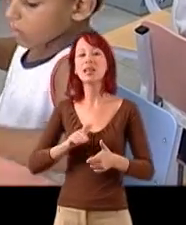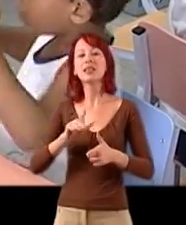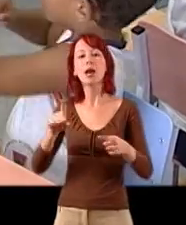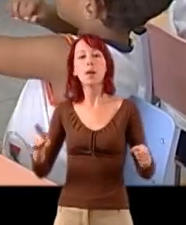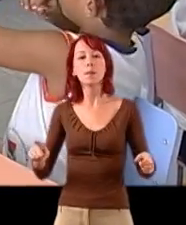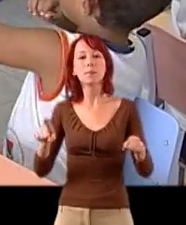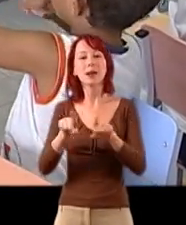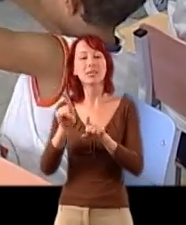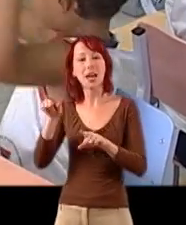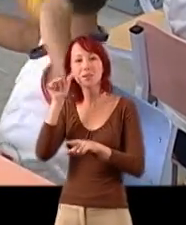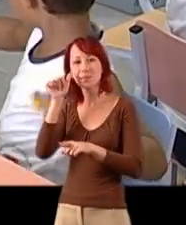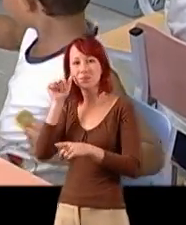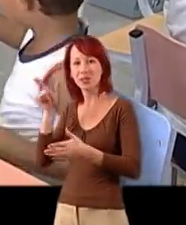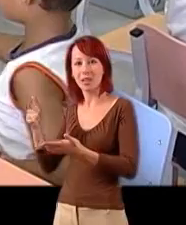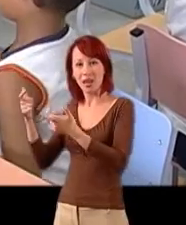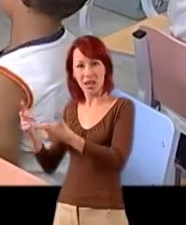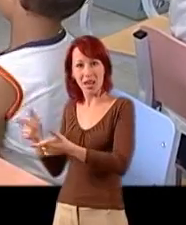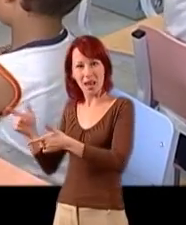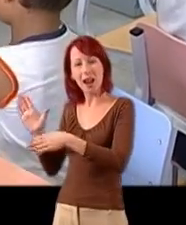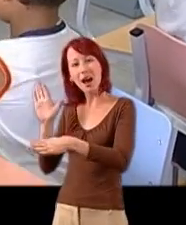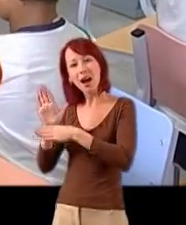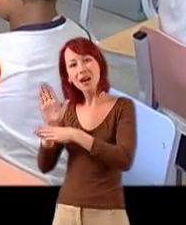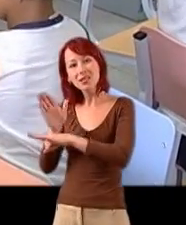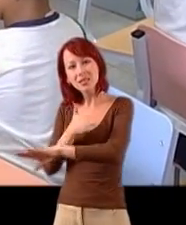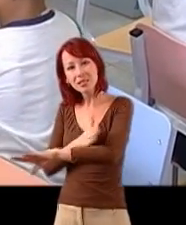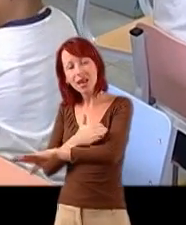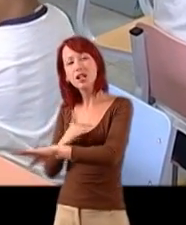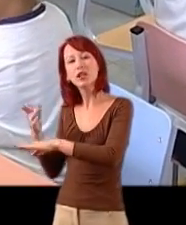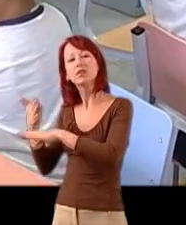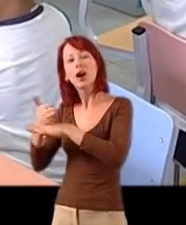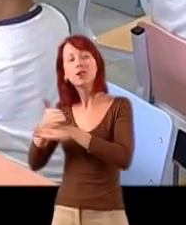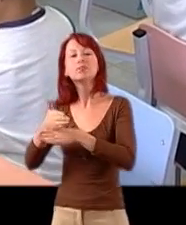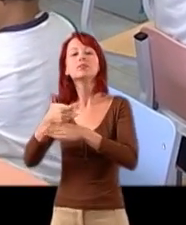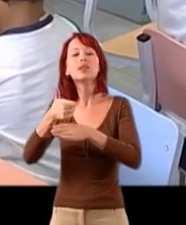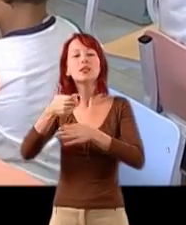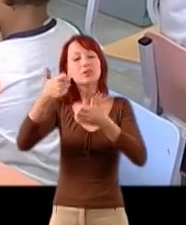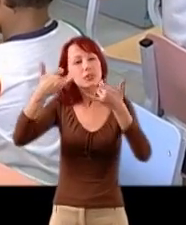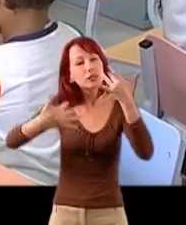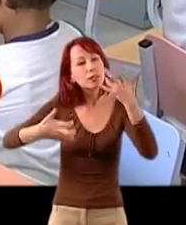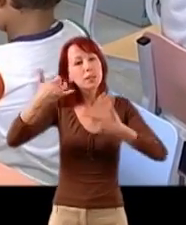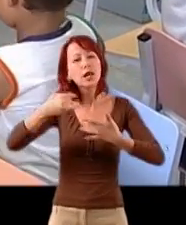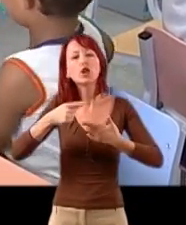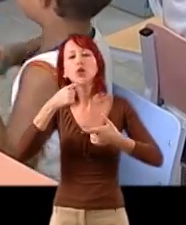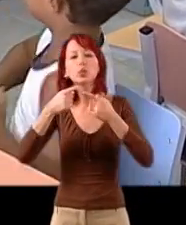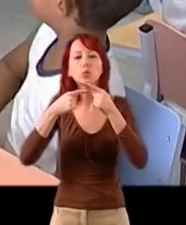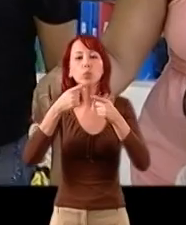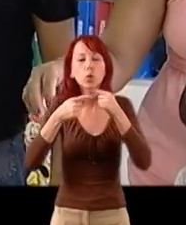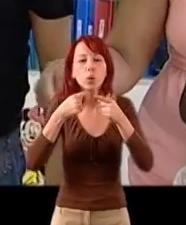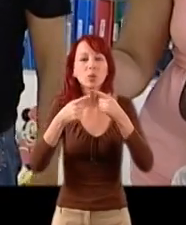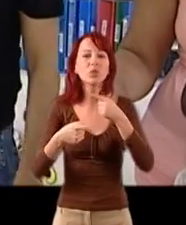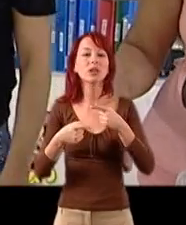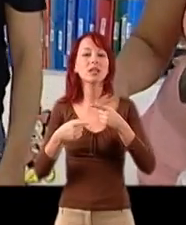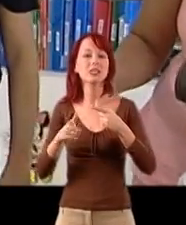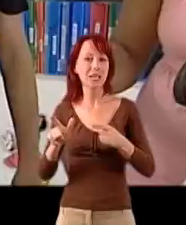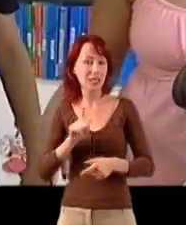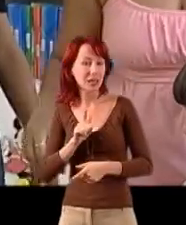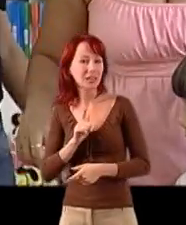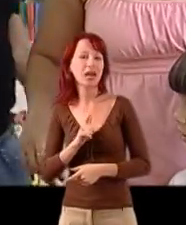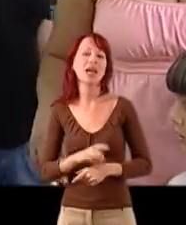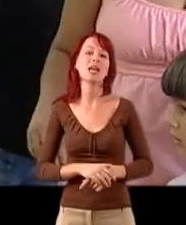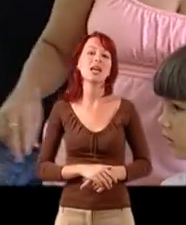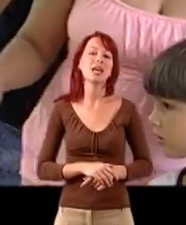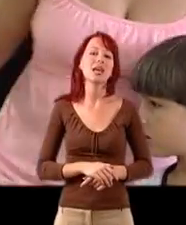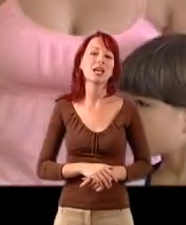em parceria com a professora e tira as dúvidas, né? As inúmeras dúvidas que a gente